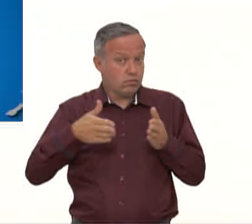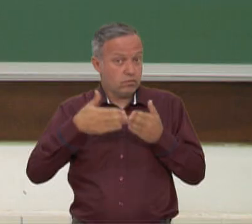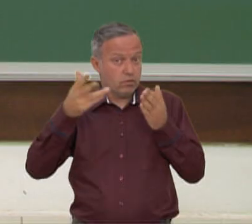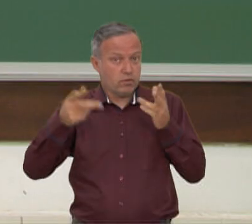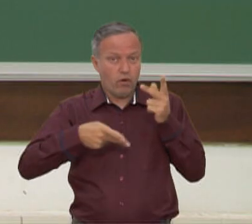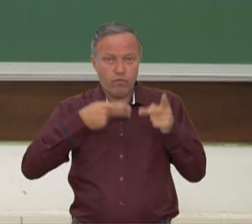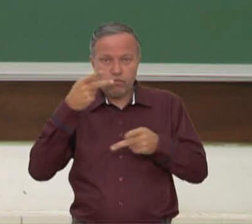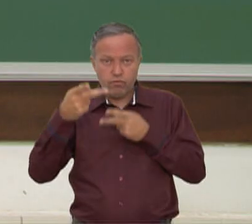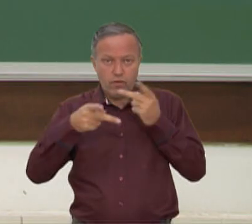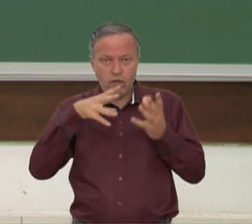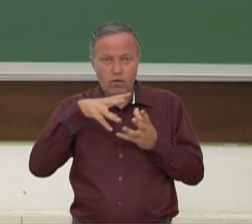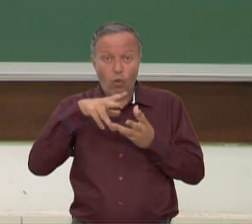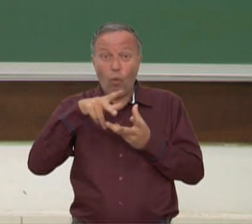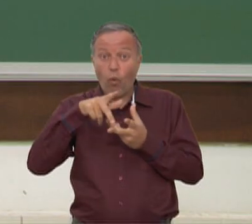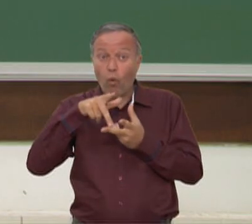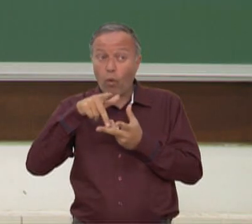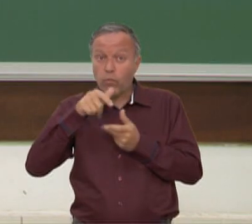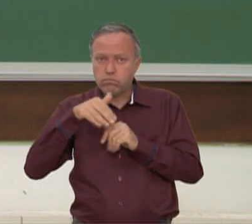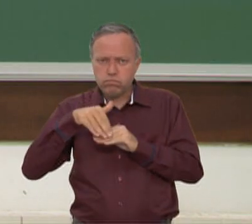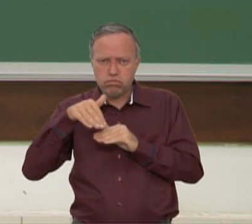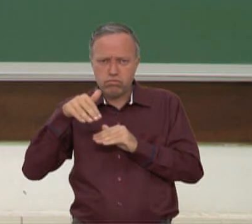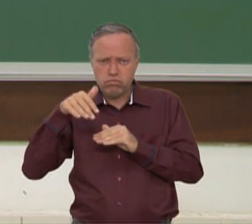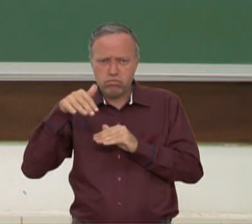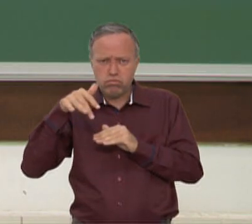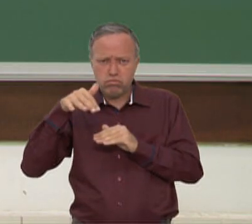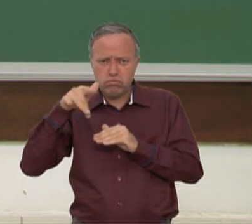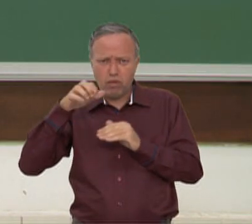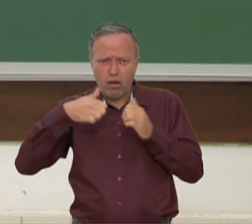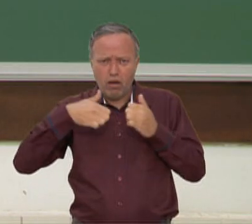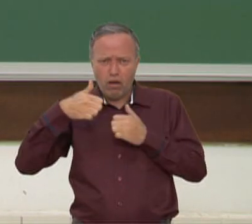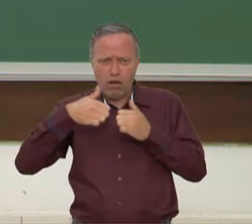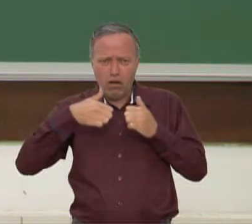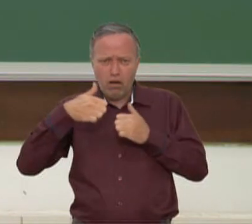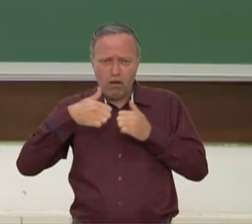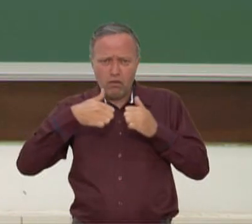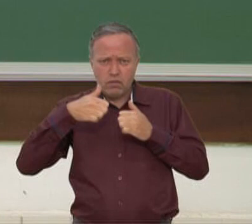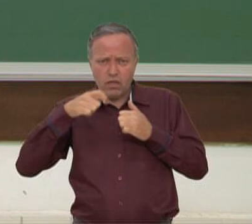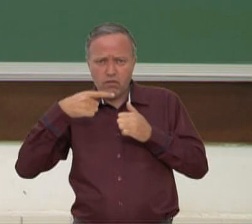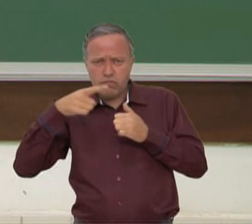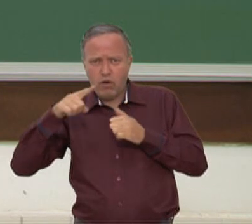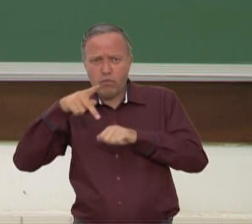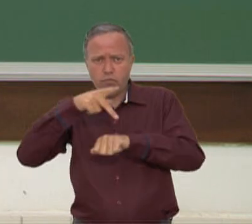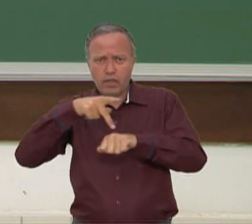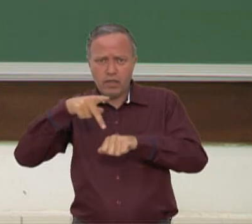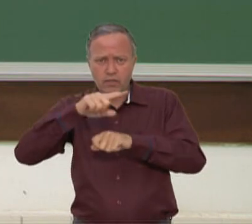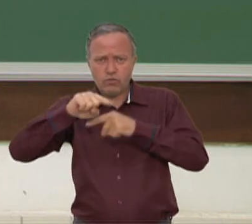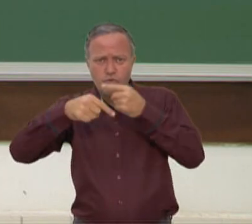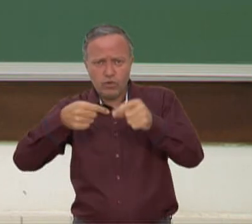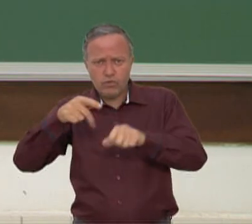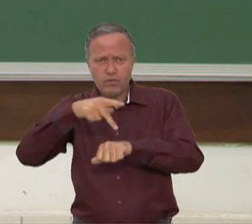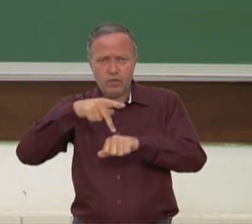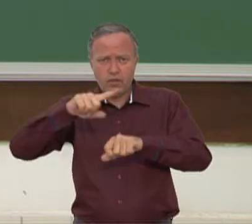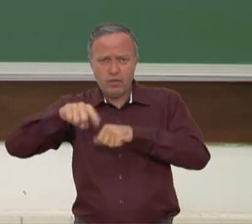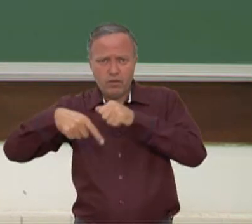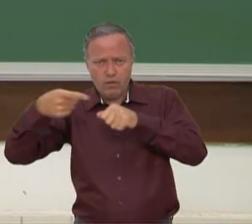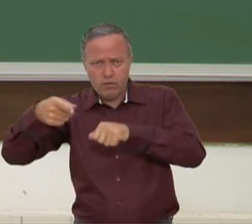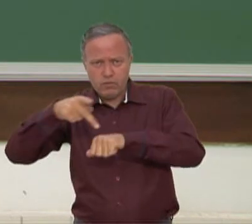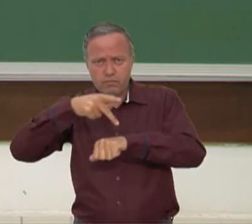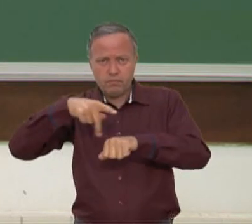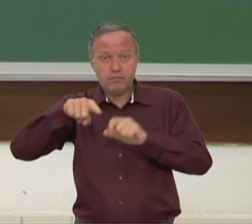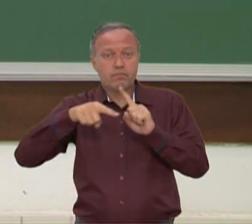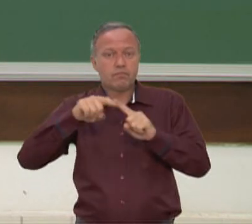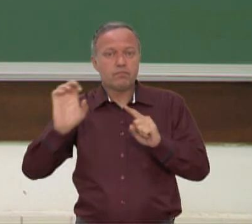globalização, nós temos como um exemplo essas multinacionais, né, que se instalam em vários países. Por que que